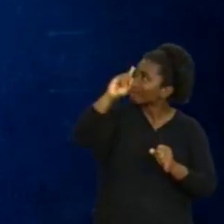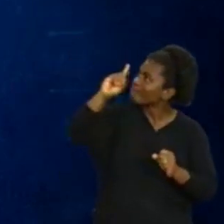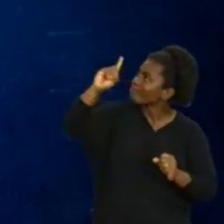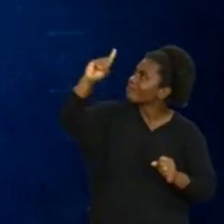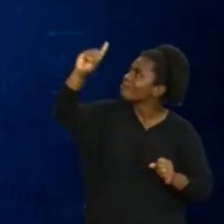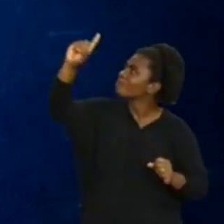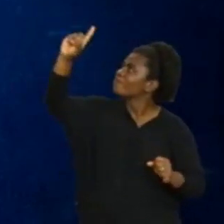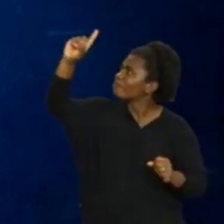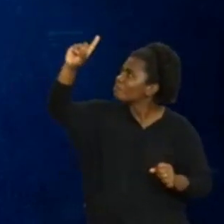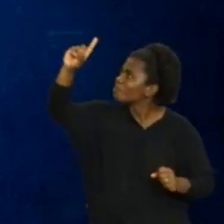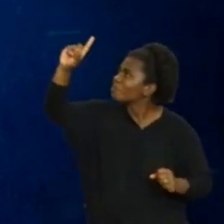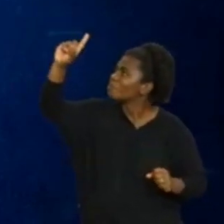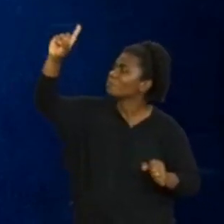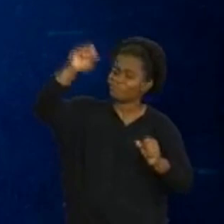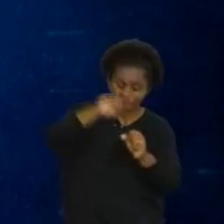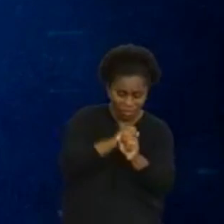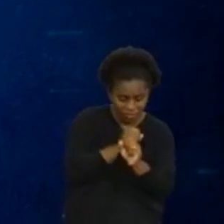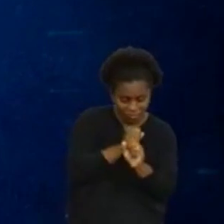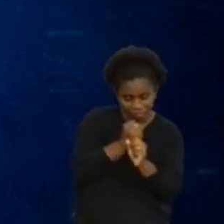quão grande és tu